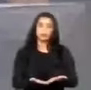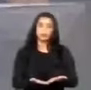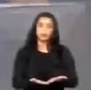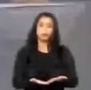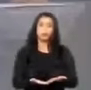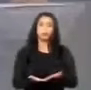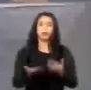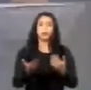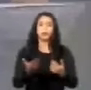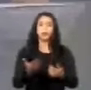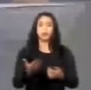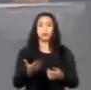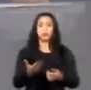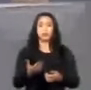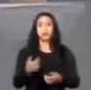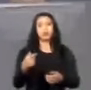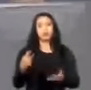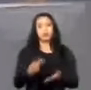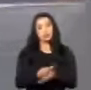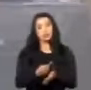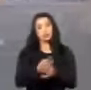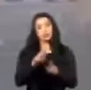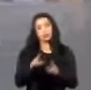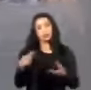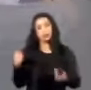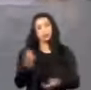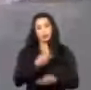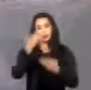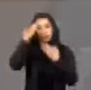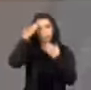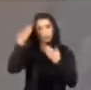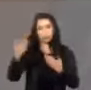fim de são lourenço obrigado obrigada a você